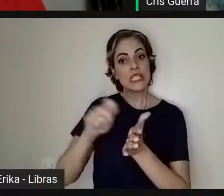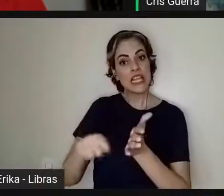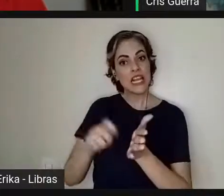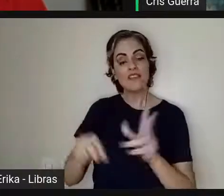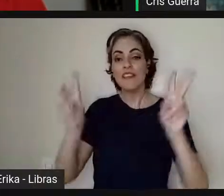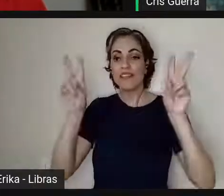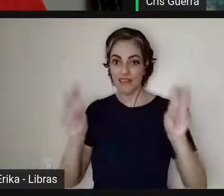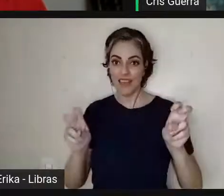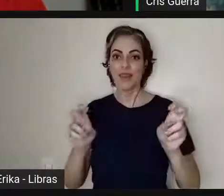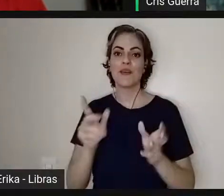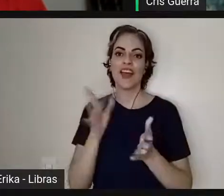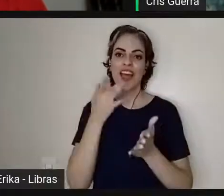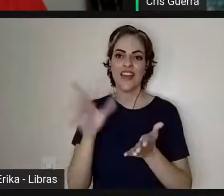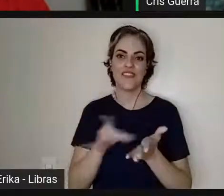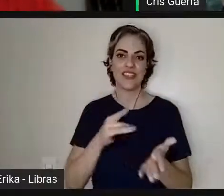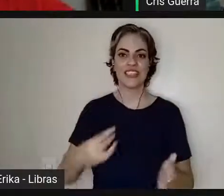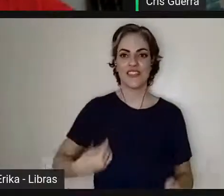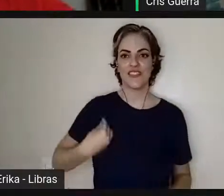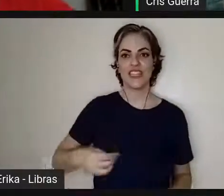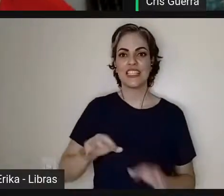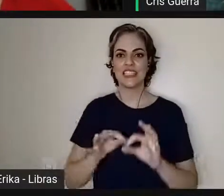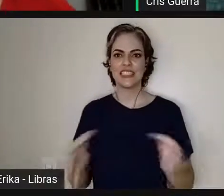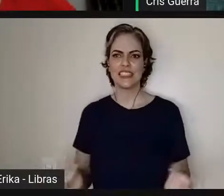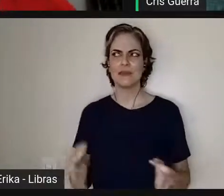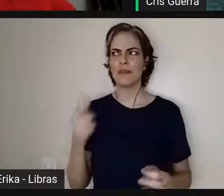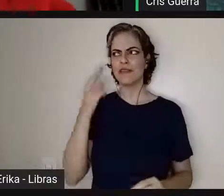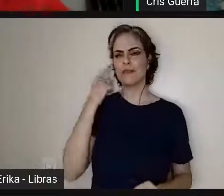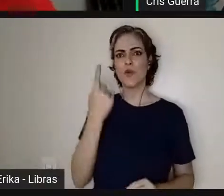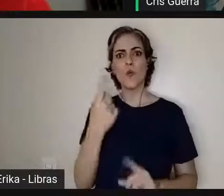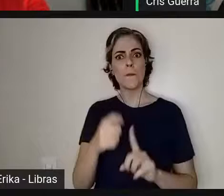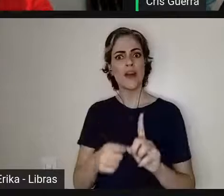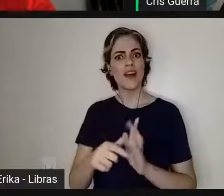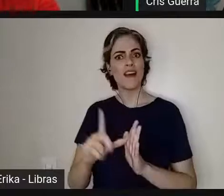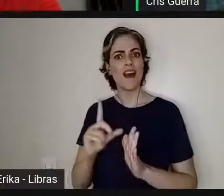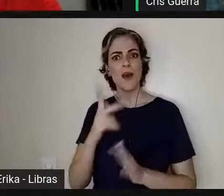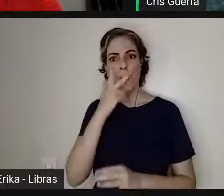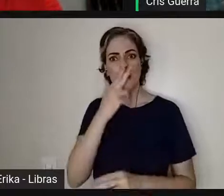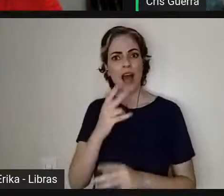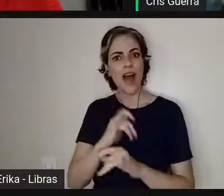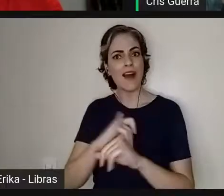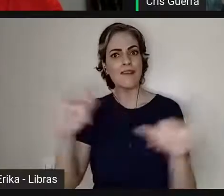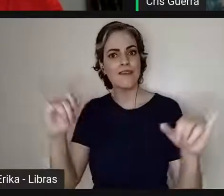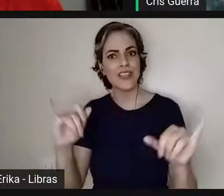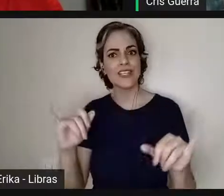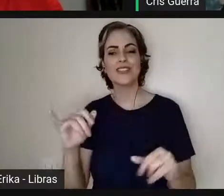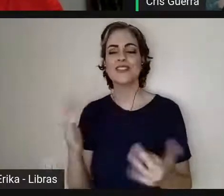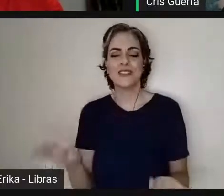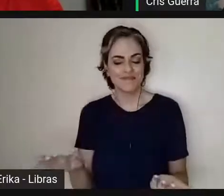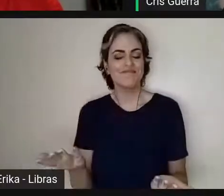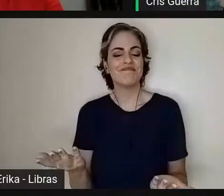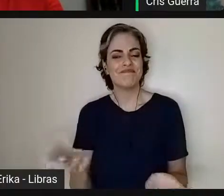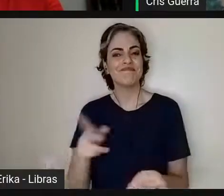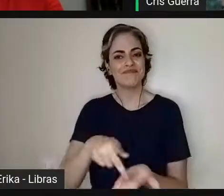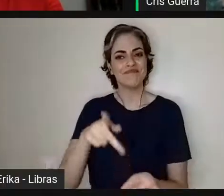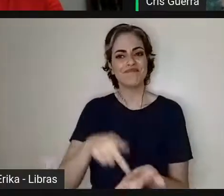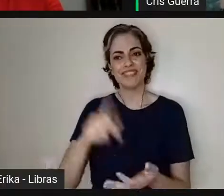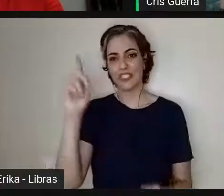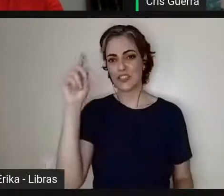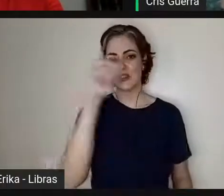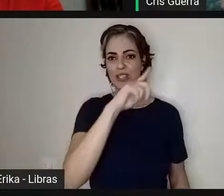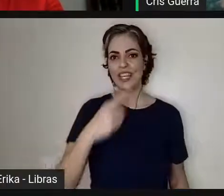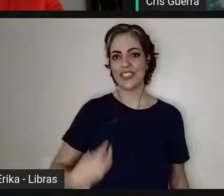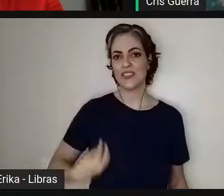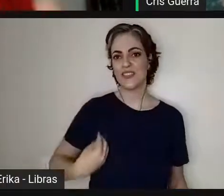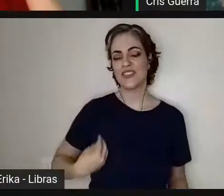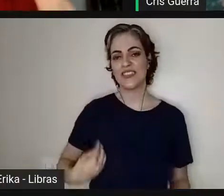Vida Simples, né? Falei, meu Deus, será que era um aviso, né? Sem querer, falando um pouquinho sobre essa dificuldade que a gente tem, né?